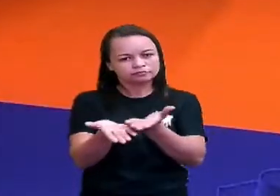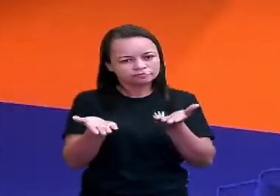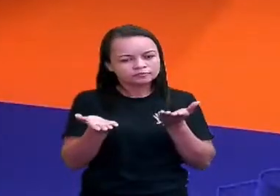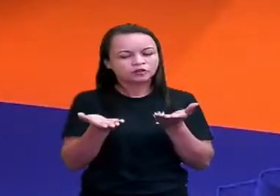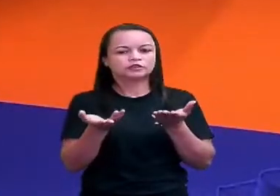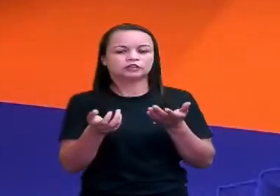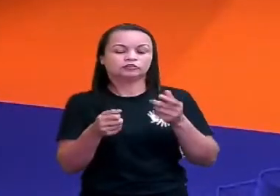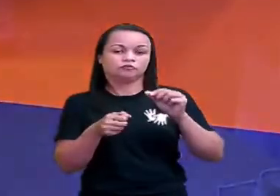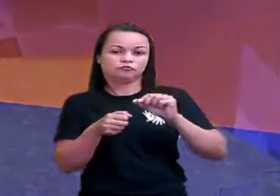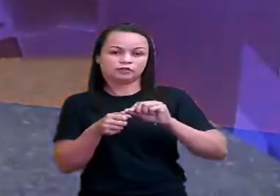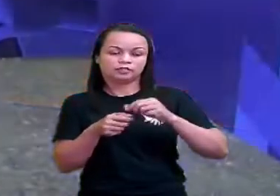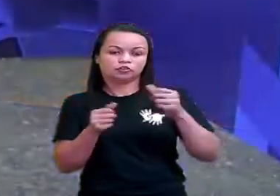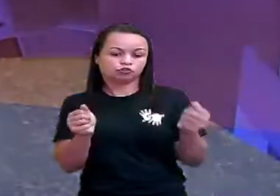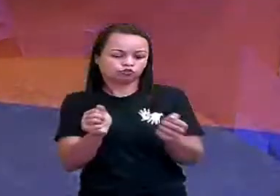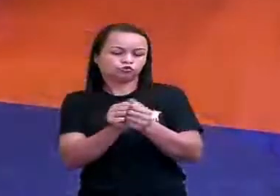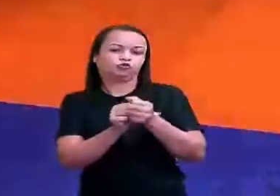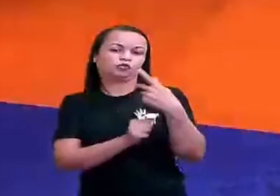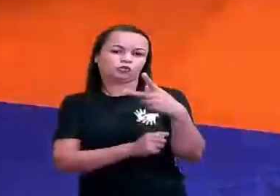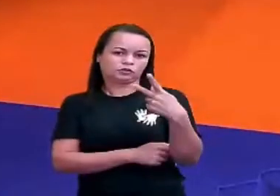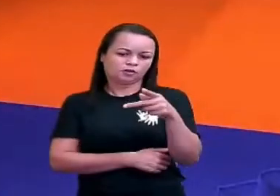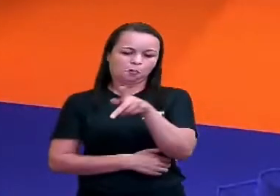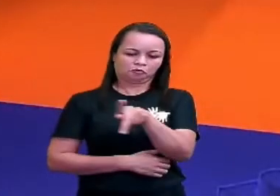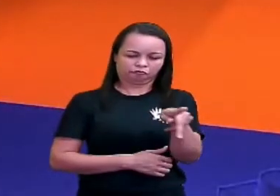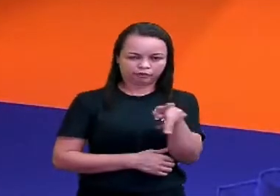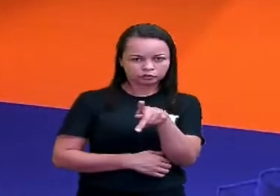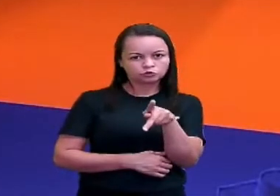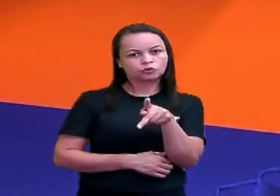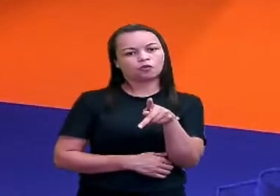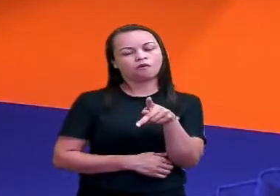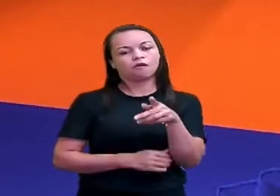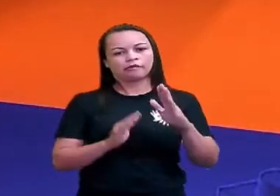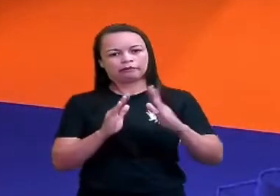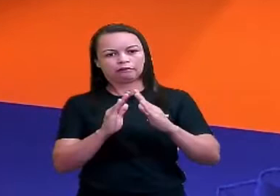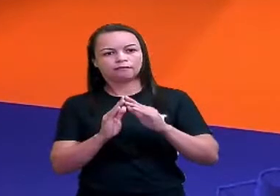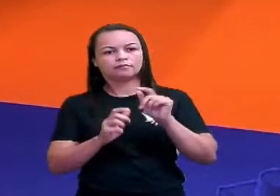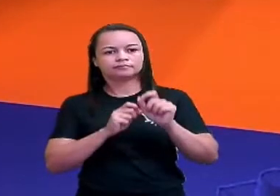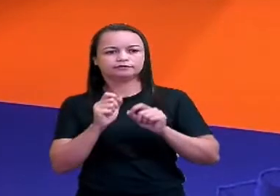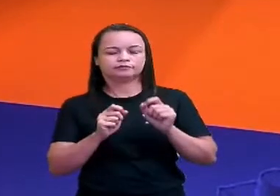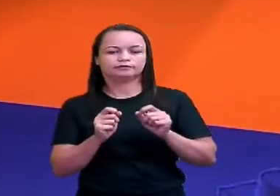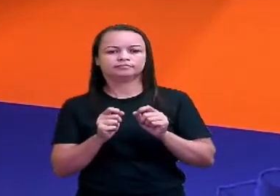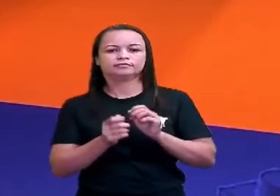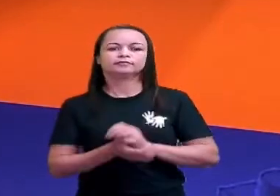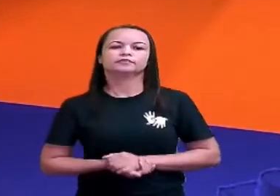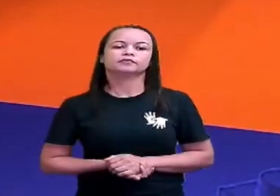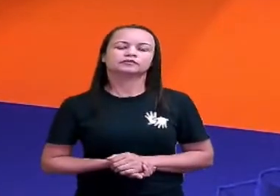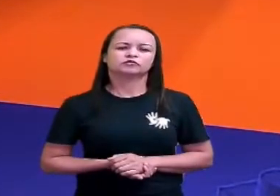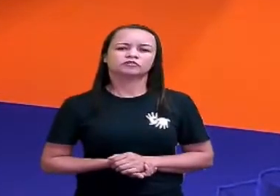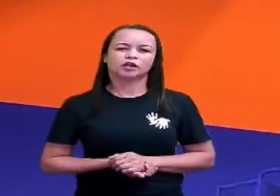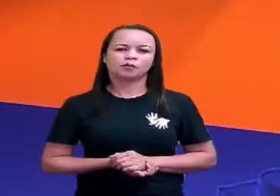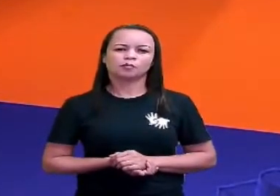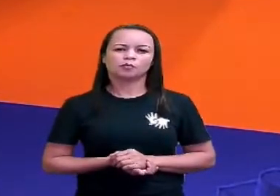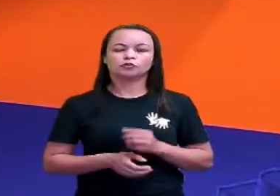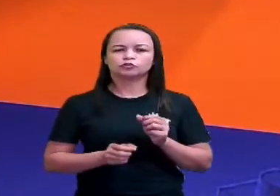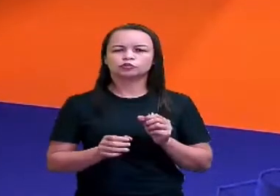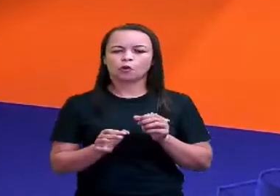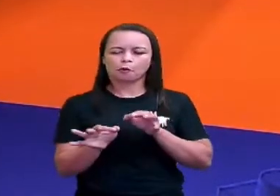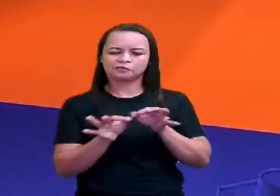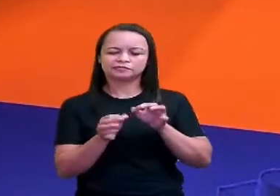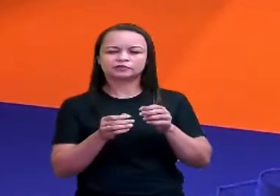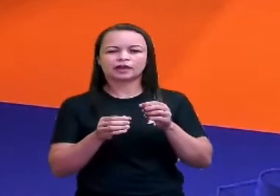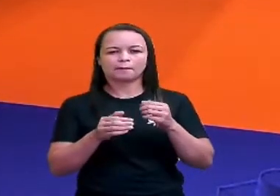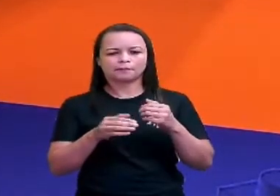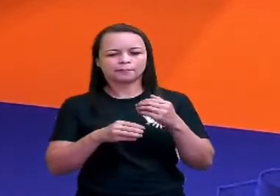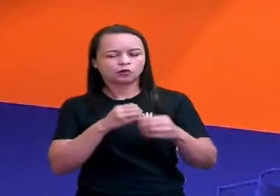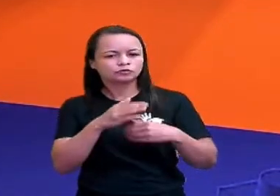fazerem com seus professores em casa. Qual é? Vamos produzir um desenho bem lindo